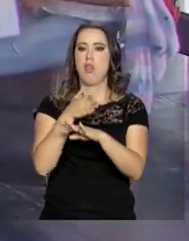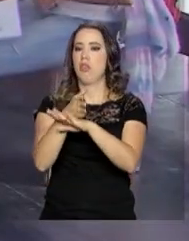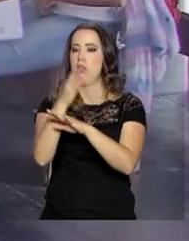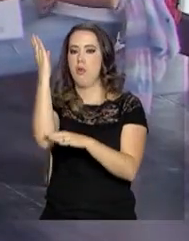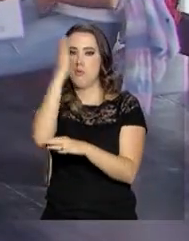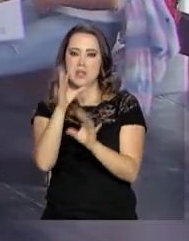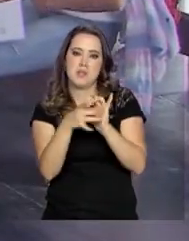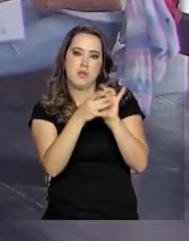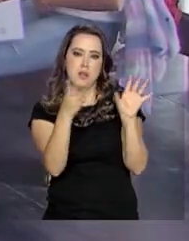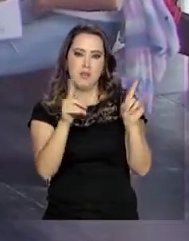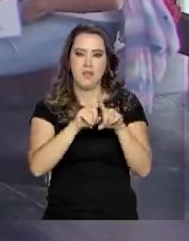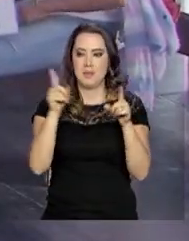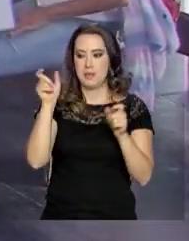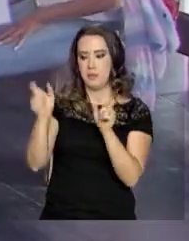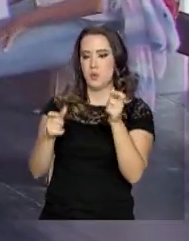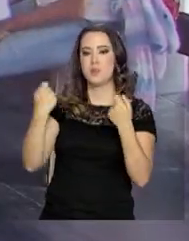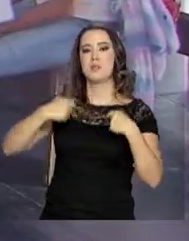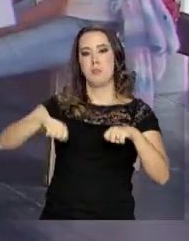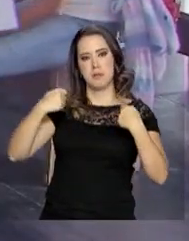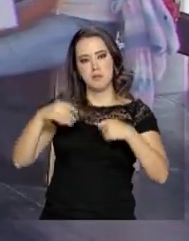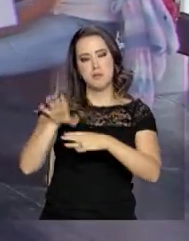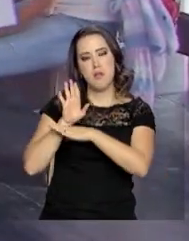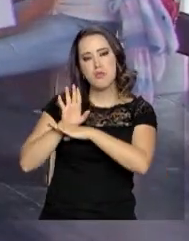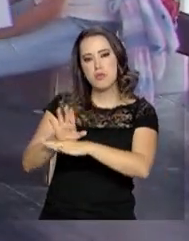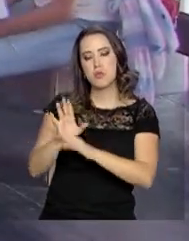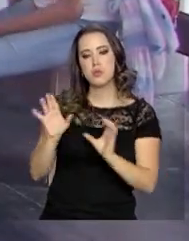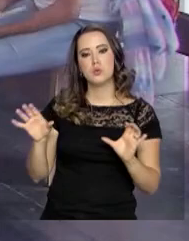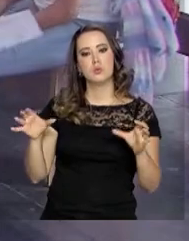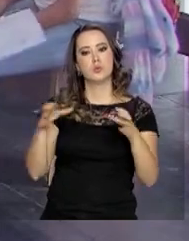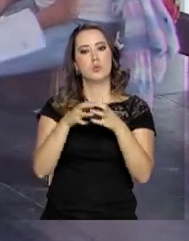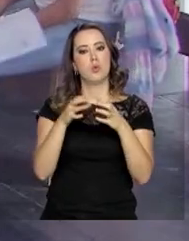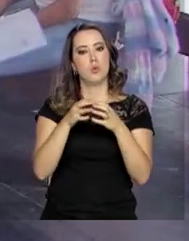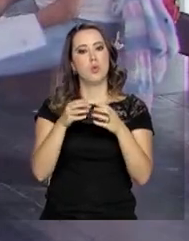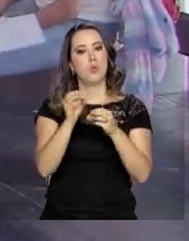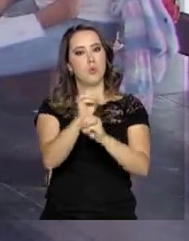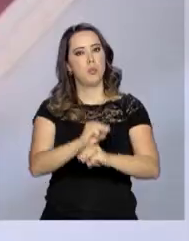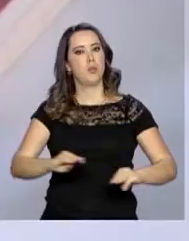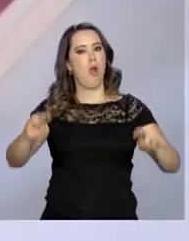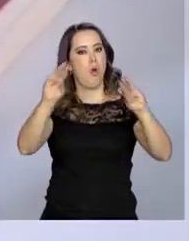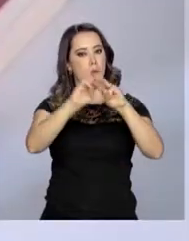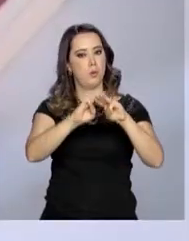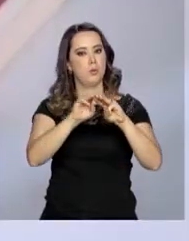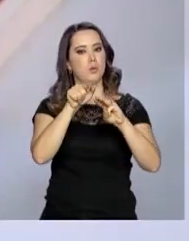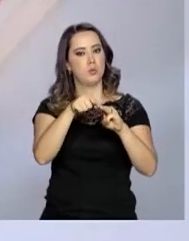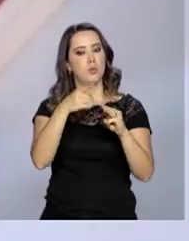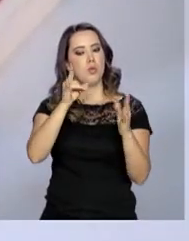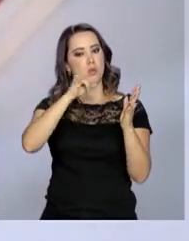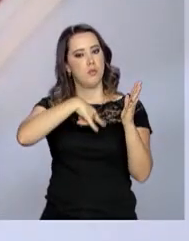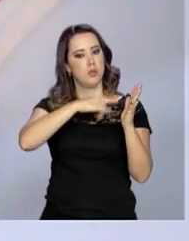de vulnerabilidade são encaminhadas para as agências internacionais ligadas às Nações Unidas, que